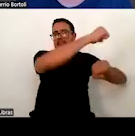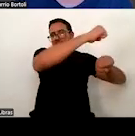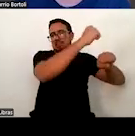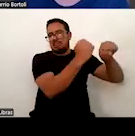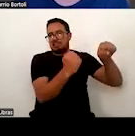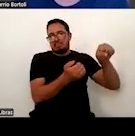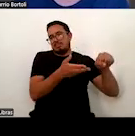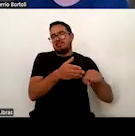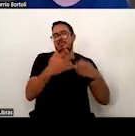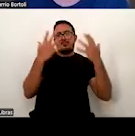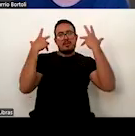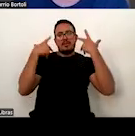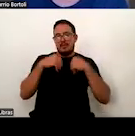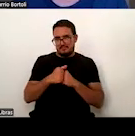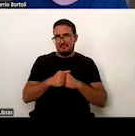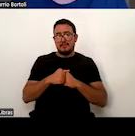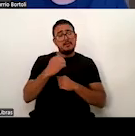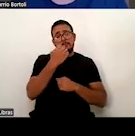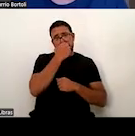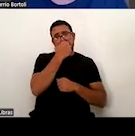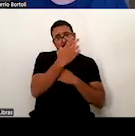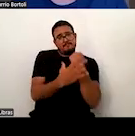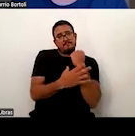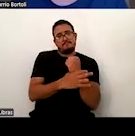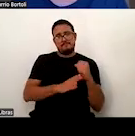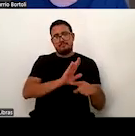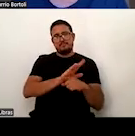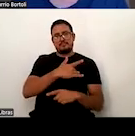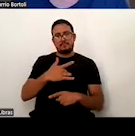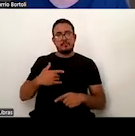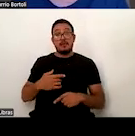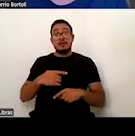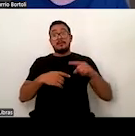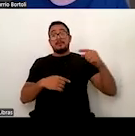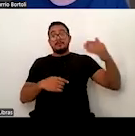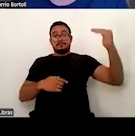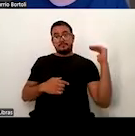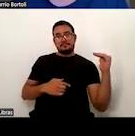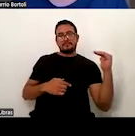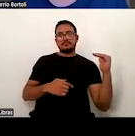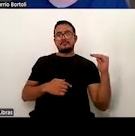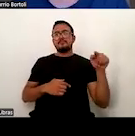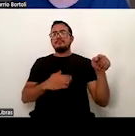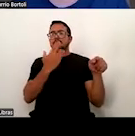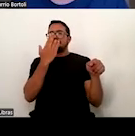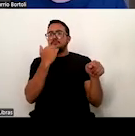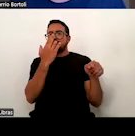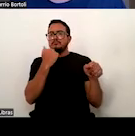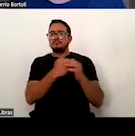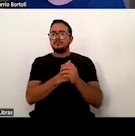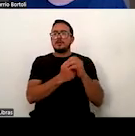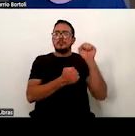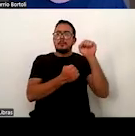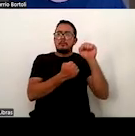minimamente processados também são bastante seguros. Então, são aqueles que passam por um processo mínimo, como se, por exemplo, limpeza de grão, ou